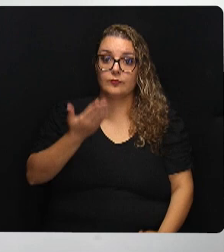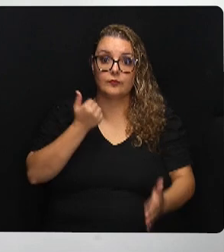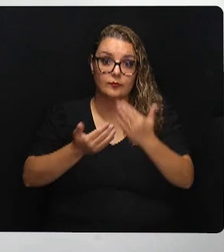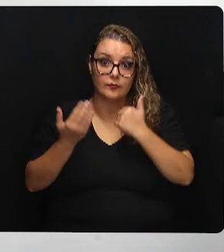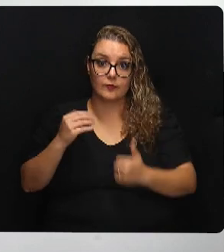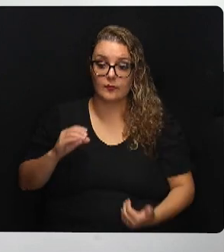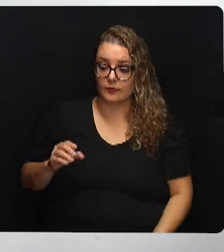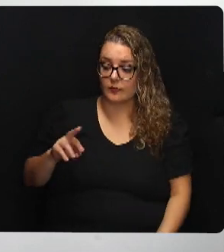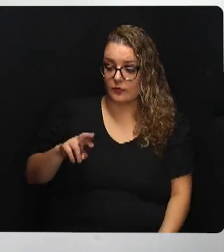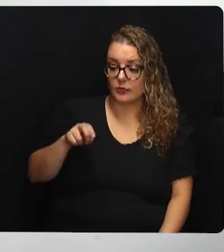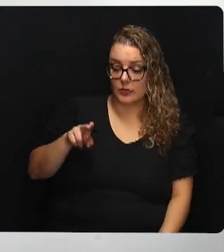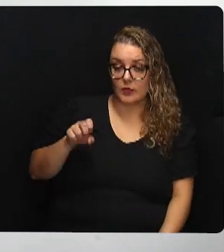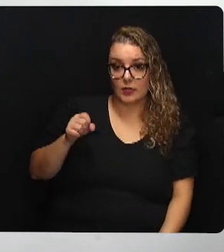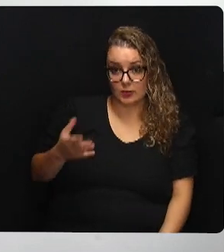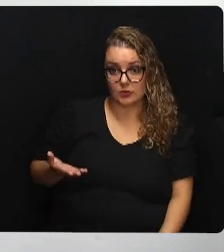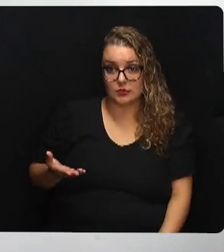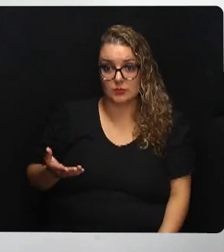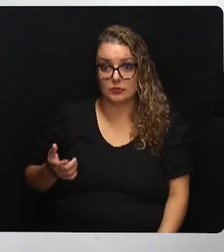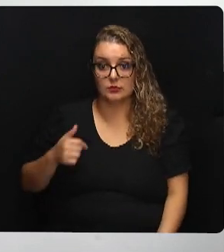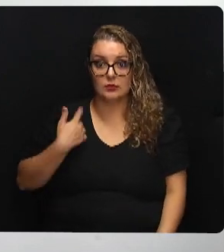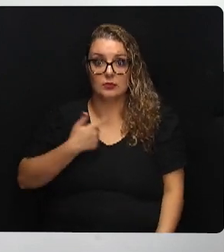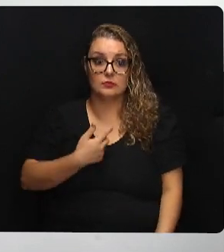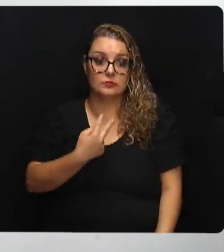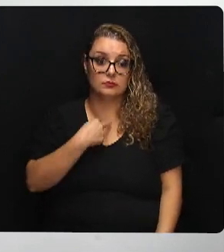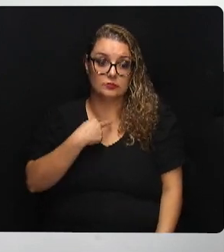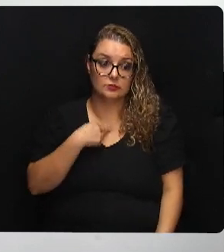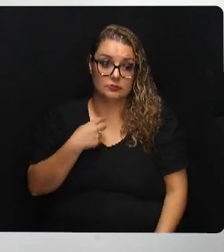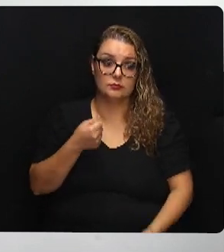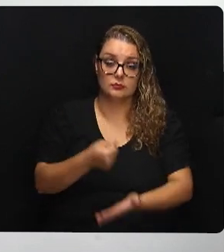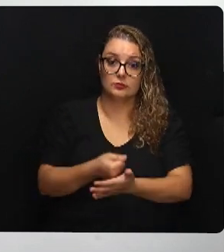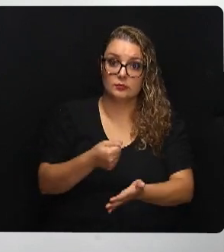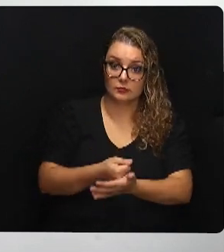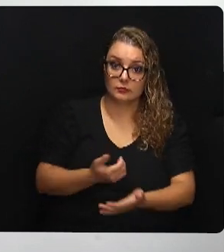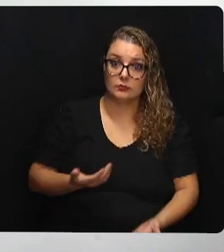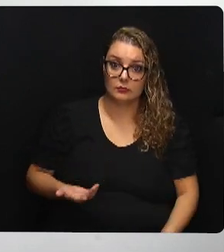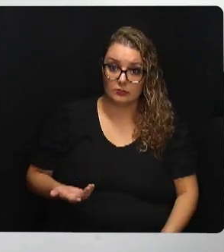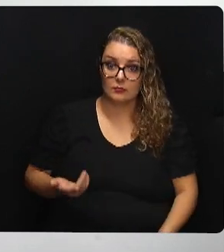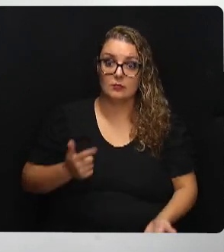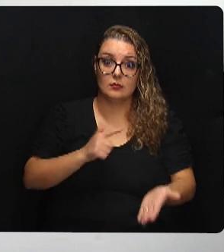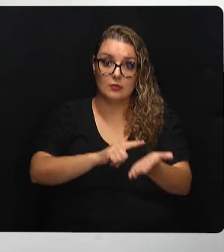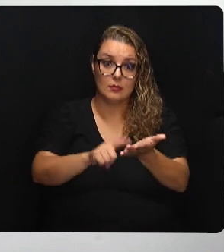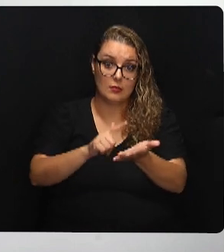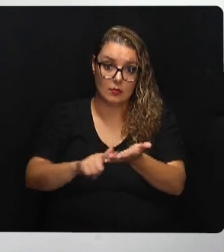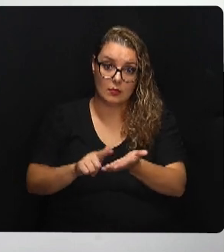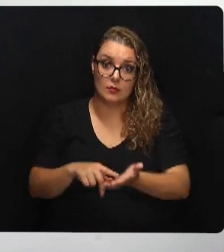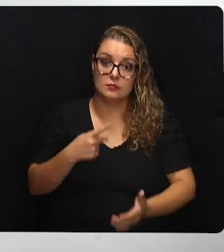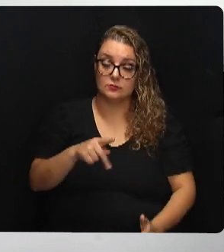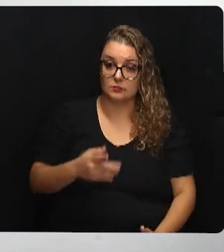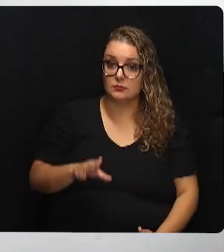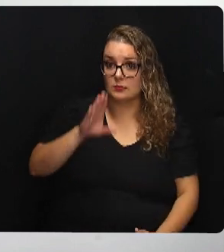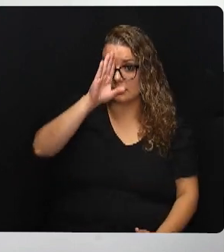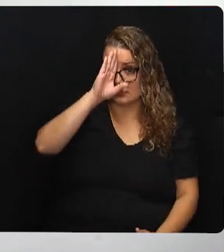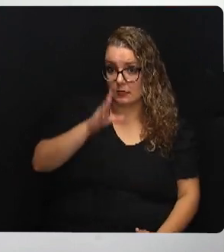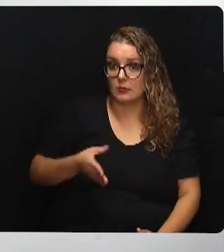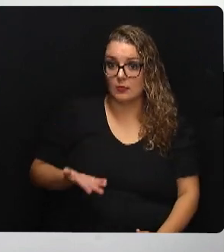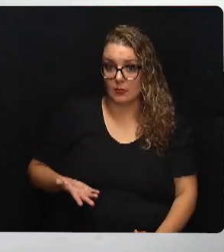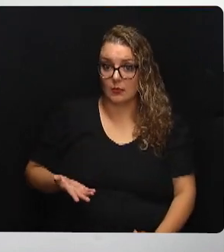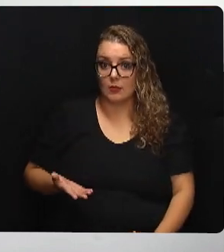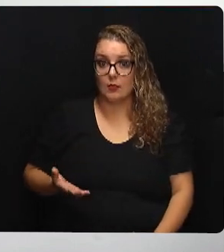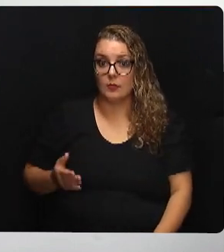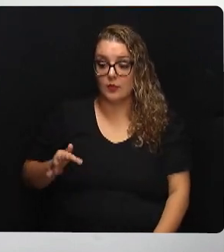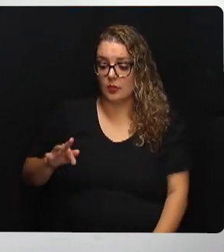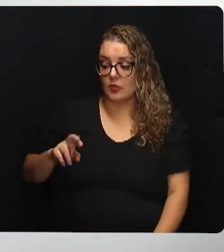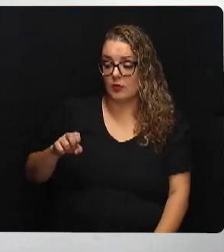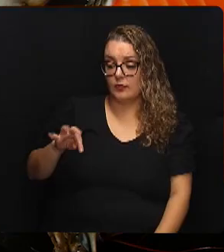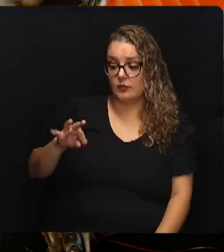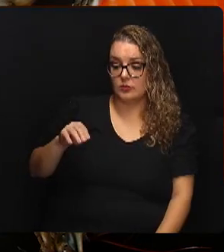ingesta de alimentos crus ou onde a gente não pode garantir a higiene deles, e aí